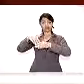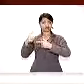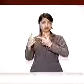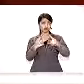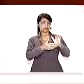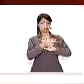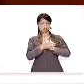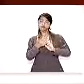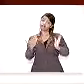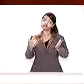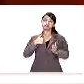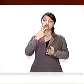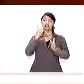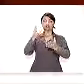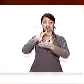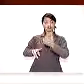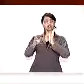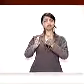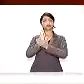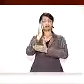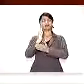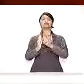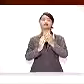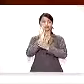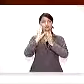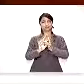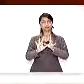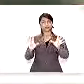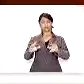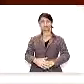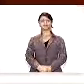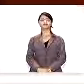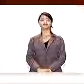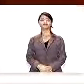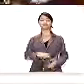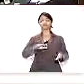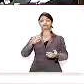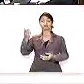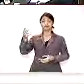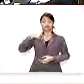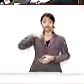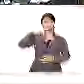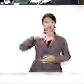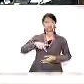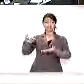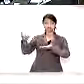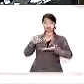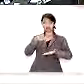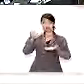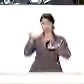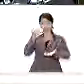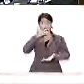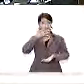vou dá-la como lida e aprovada aprovada a presidência oferece a palavra quem dela queira